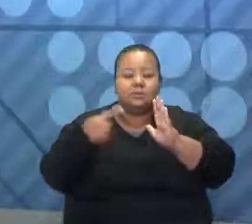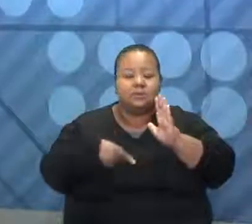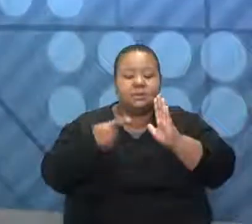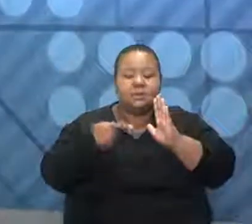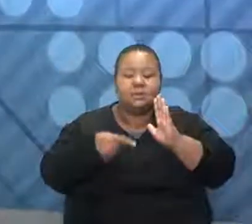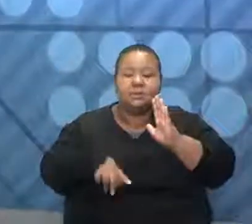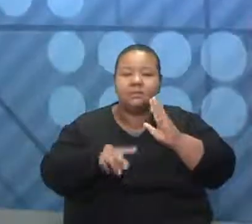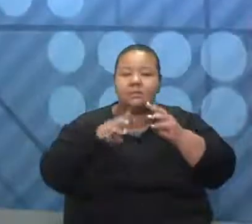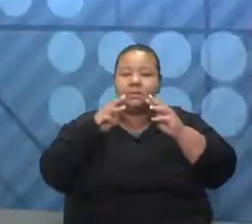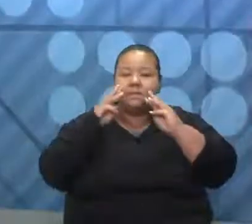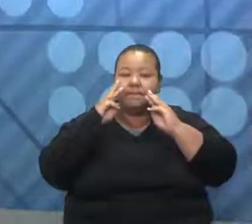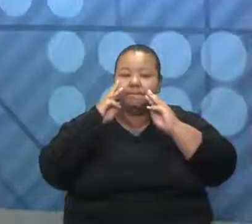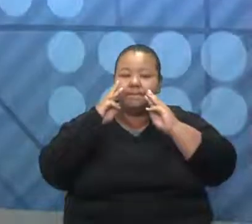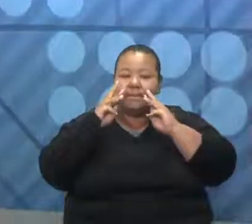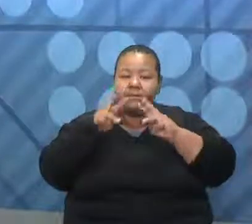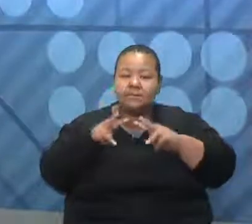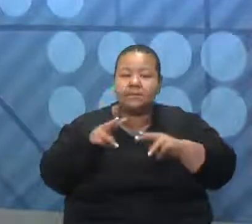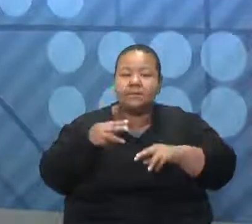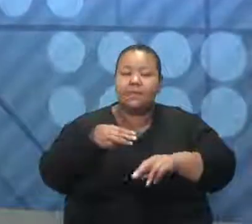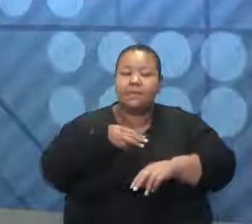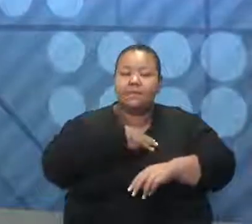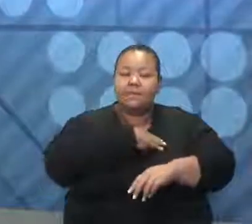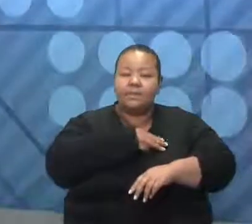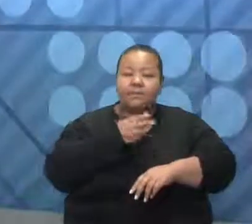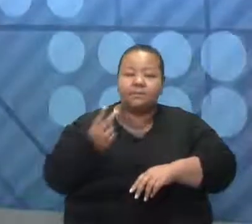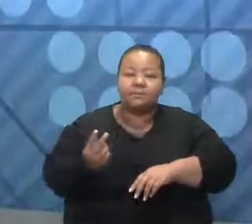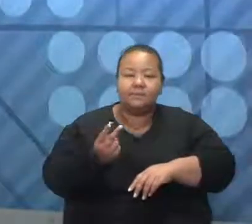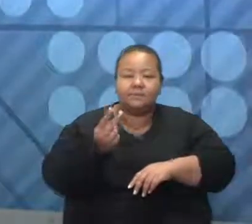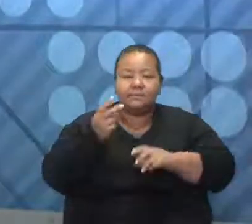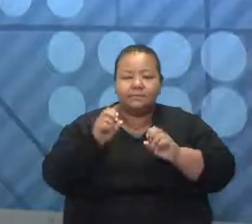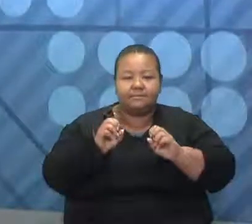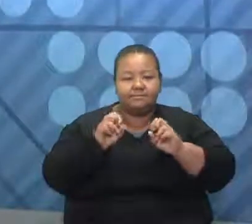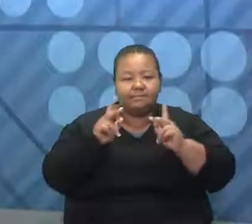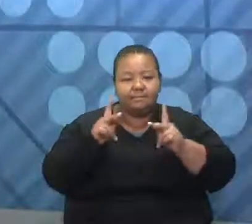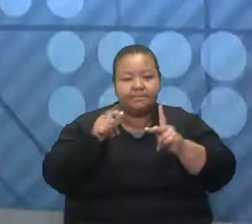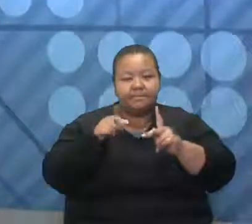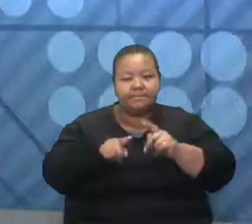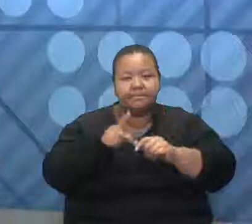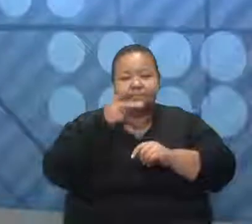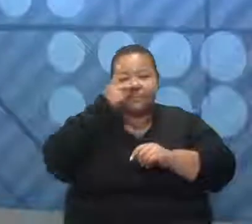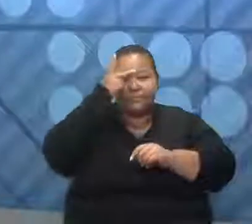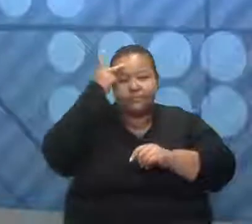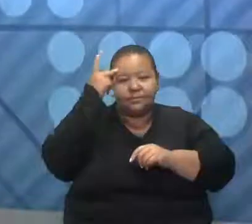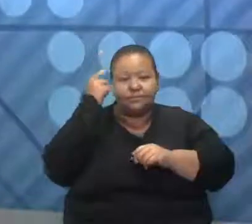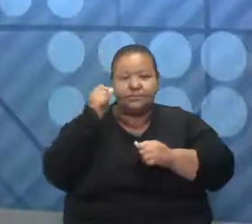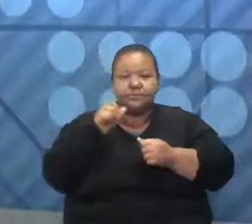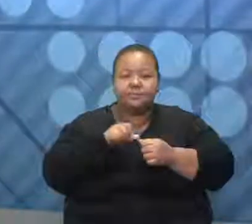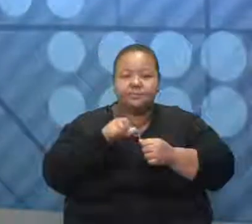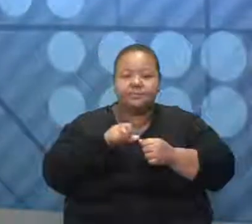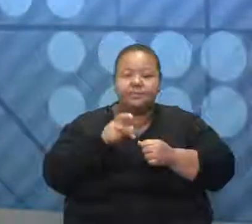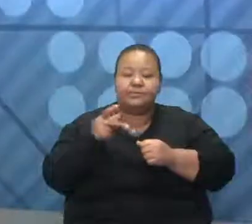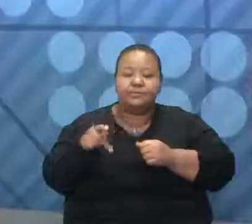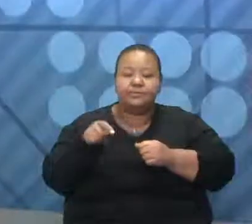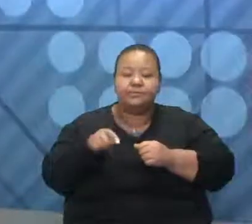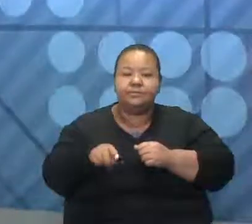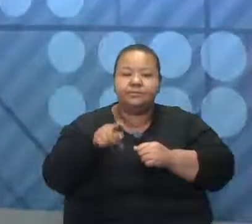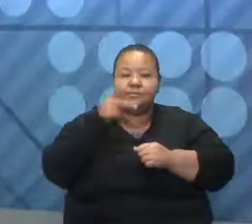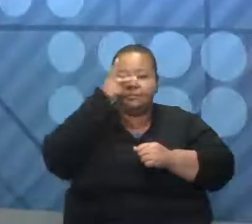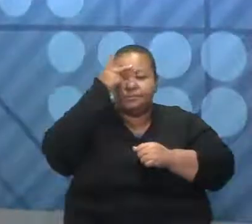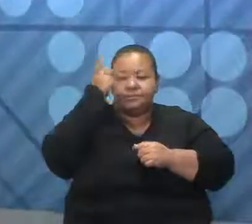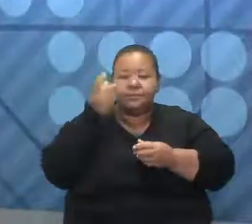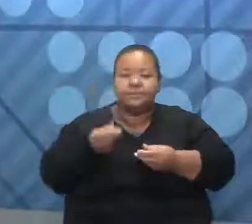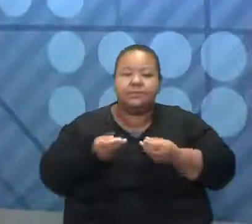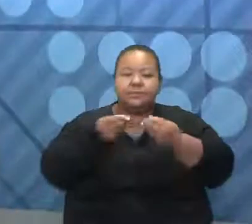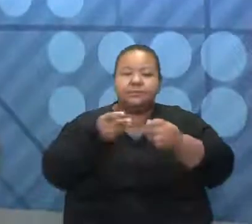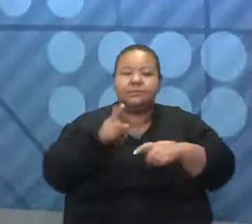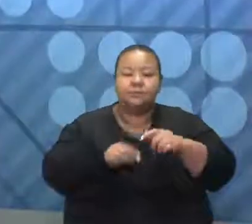e valores e do seu objetivo estratégico, ok? Mas é uma pessoa que realizou aquelas ações, é uma pessoa que entrega um produto